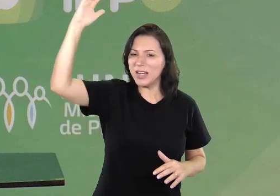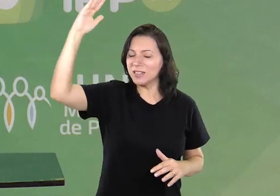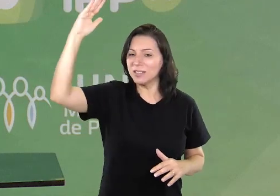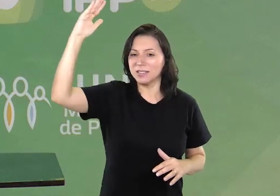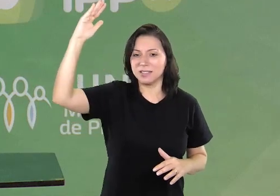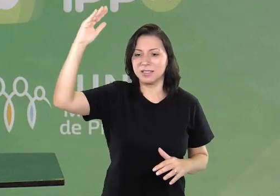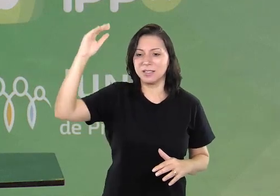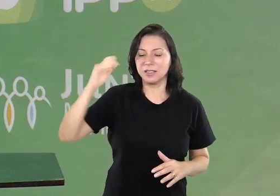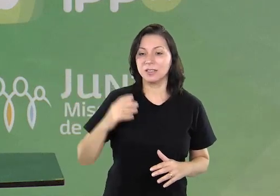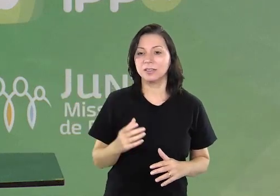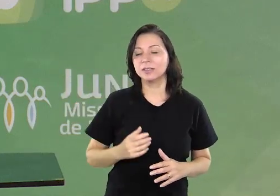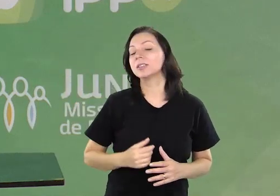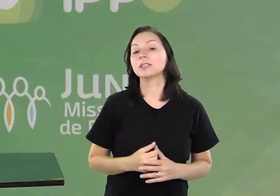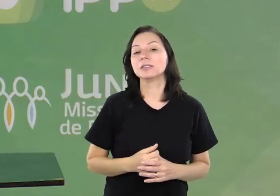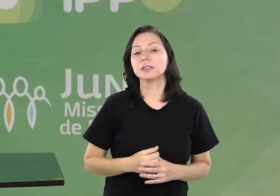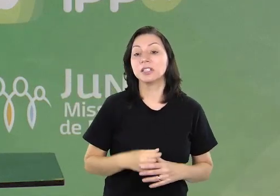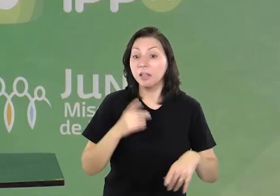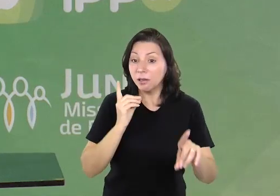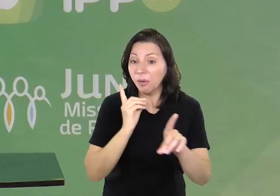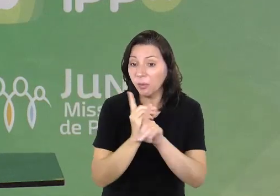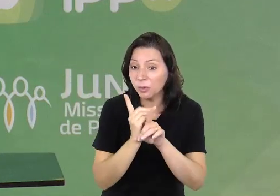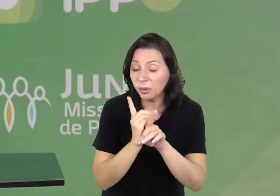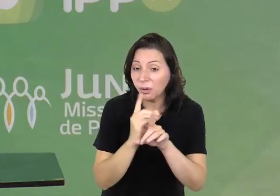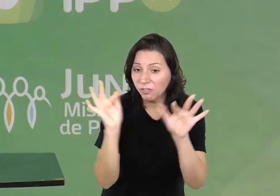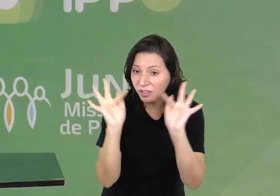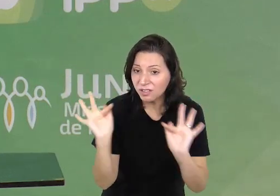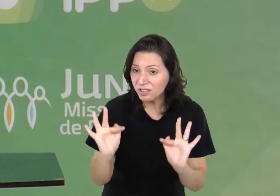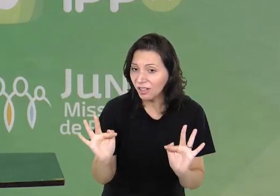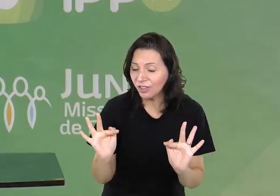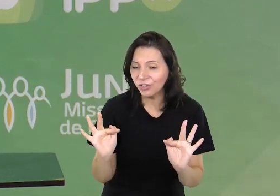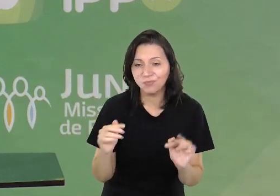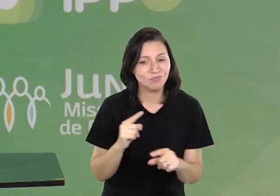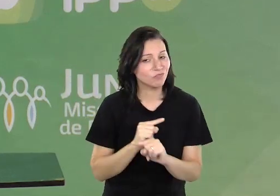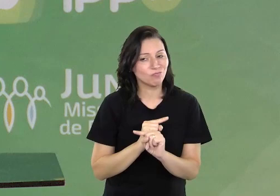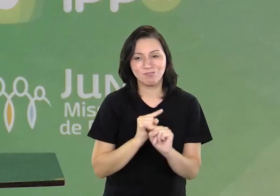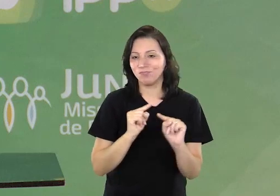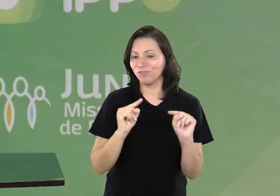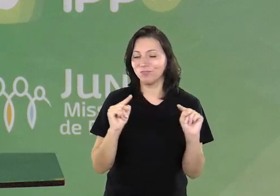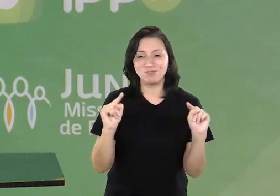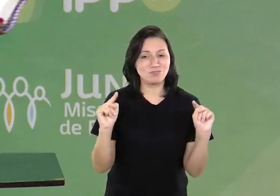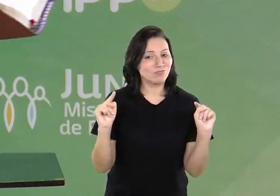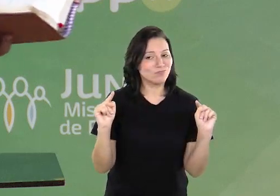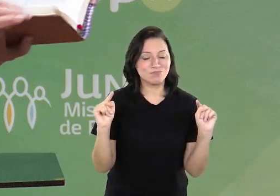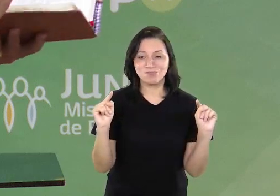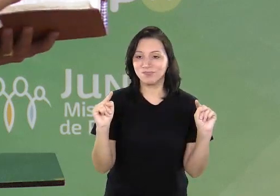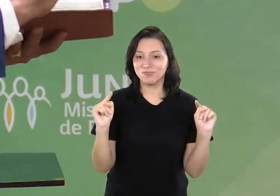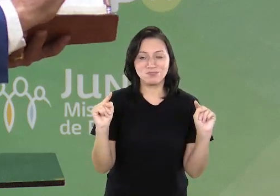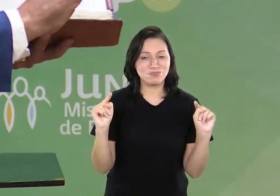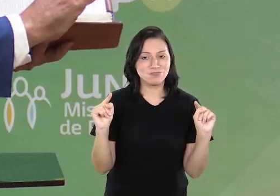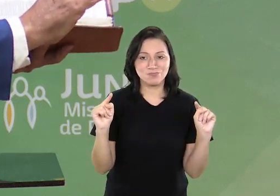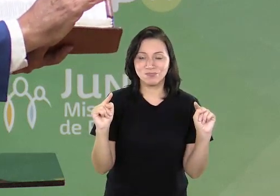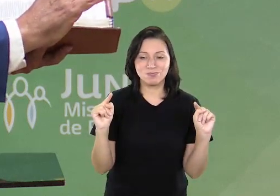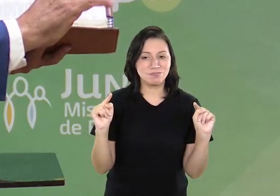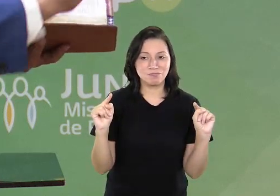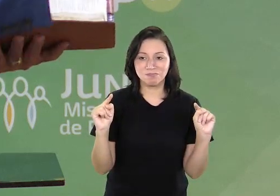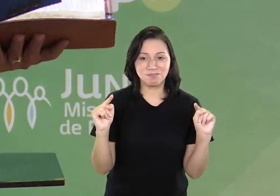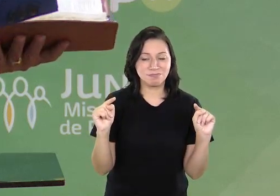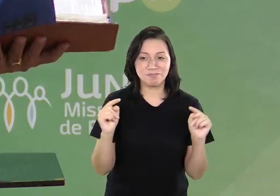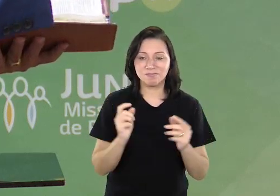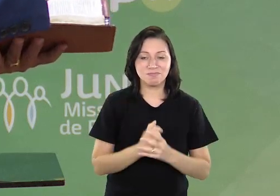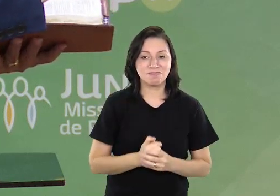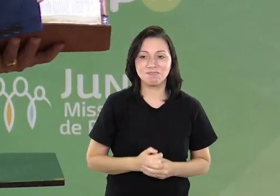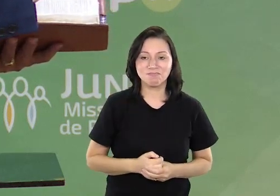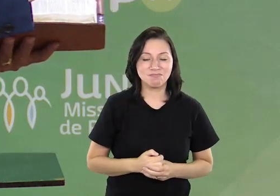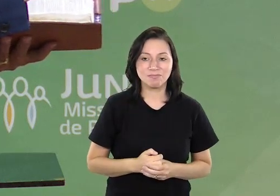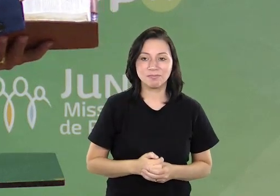encontrou na riqueza da felicidade não não a felicidade não passava de bolha de sabão de um